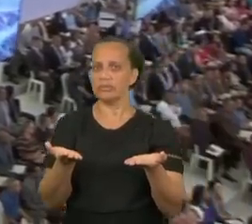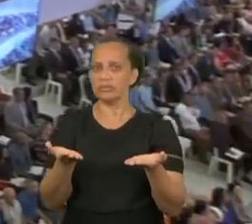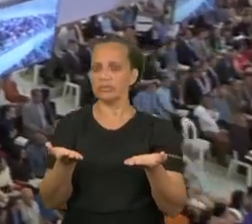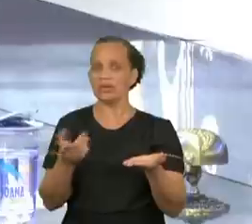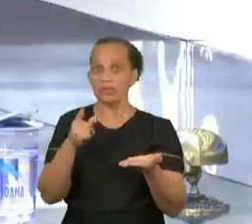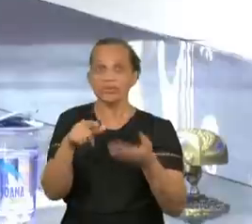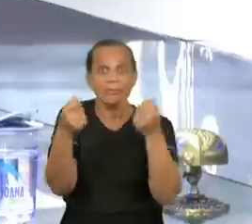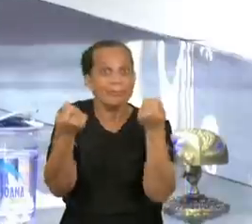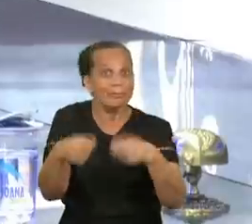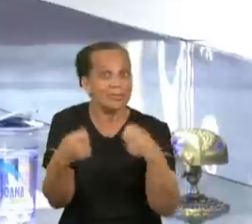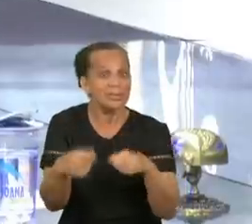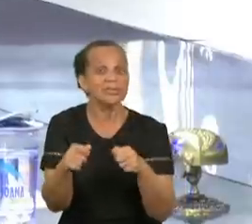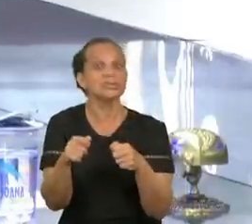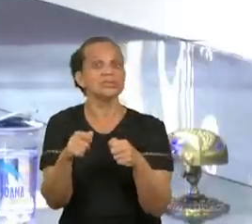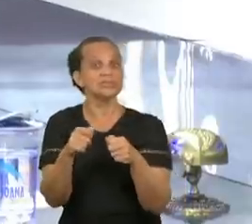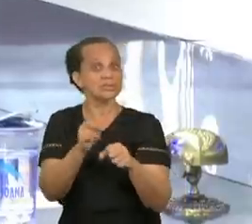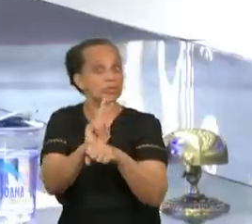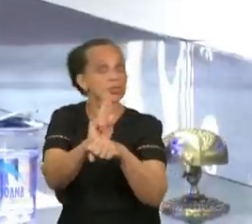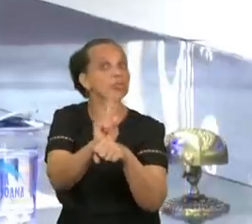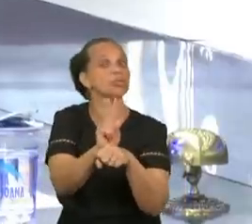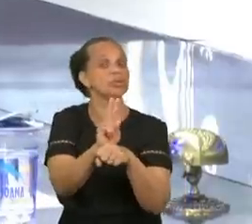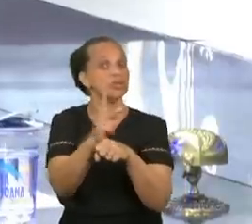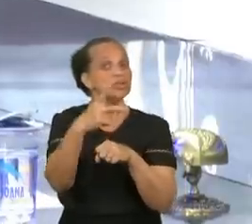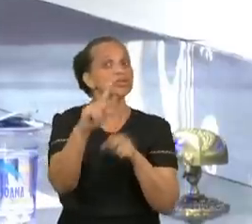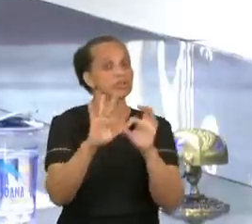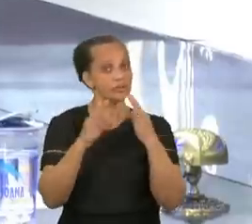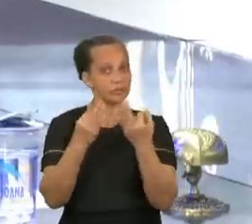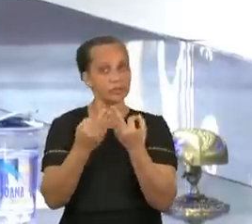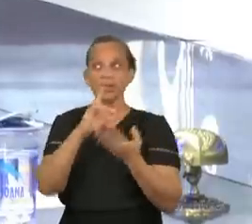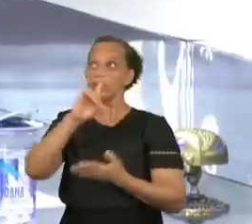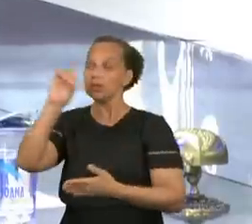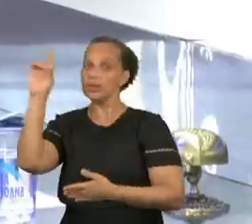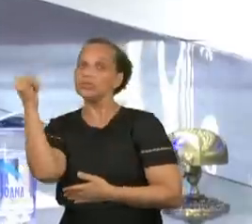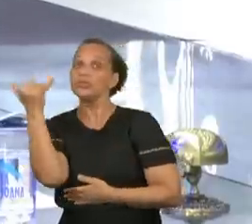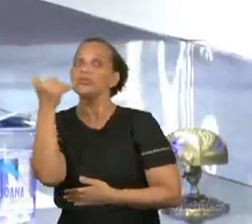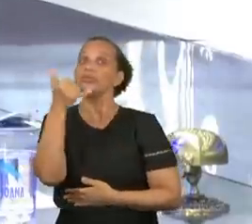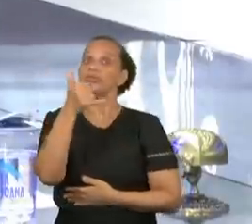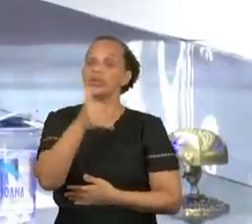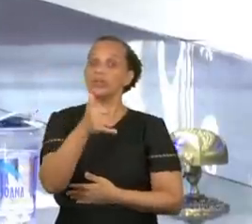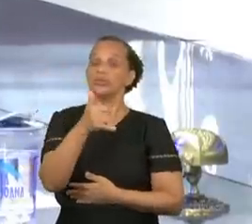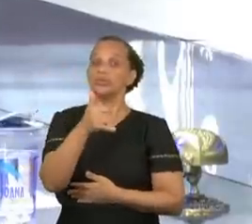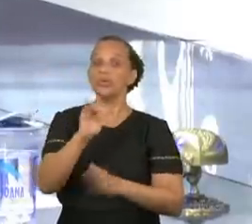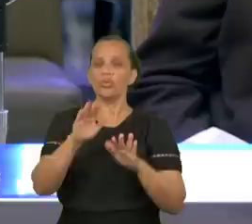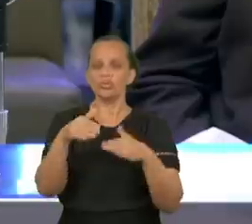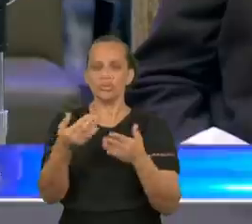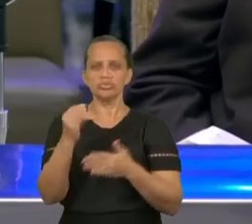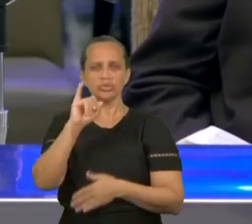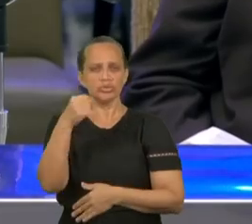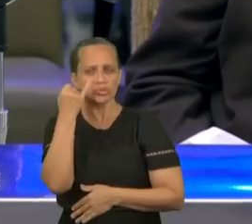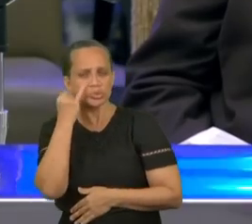você não é Atalaia na sua casa e Deus disse através de um profeta Jeremias